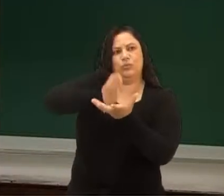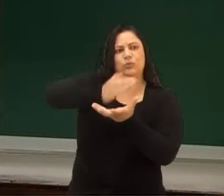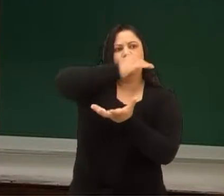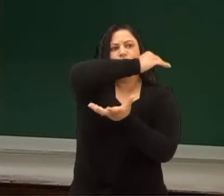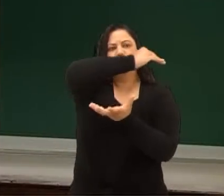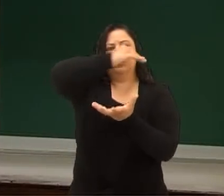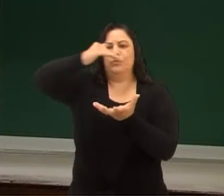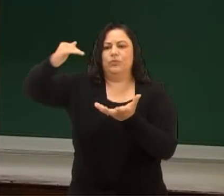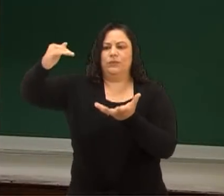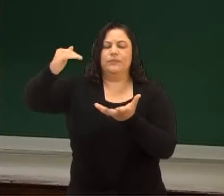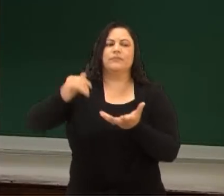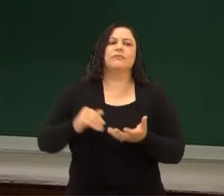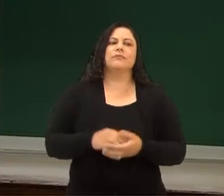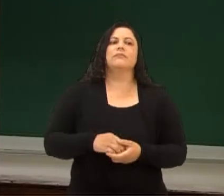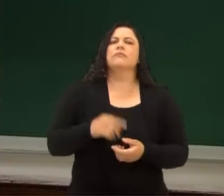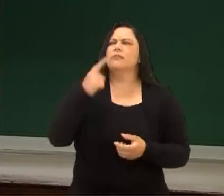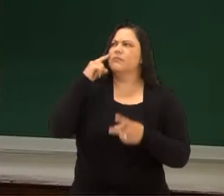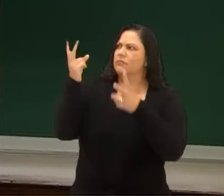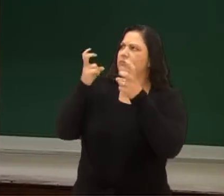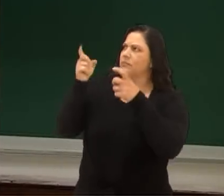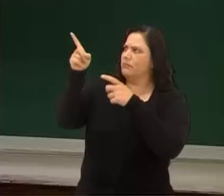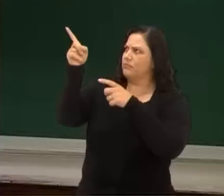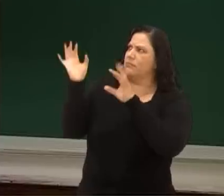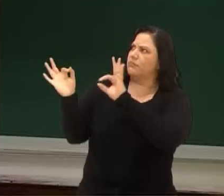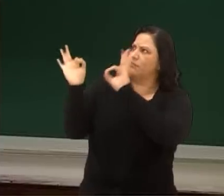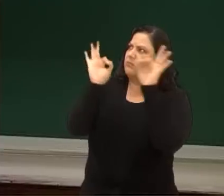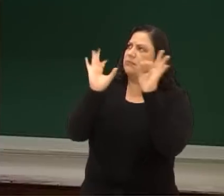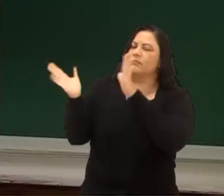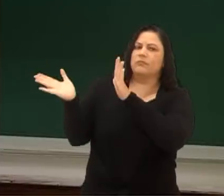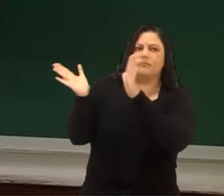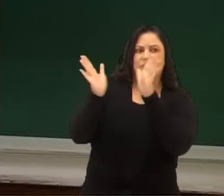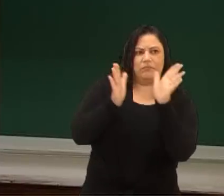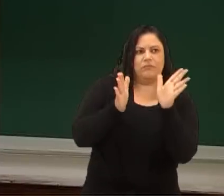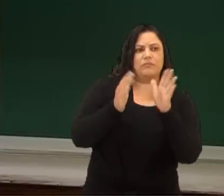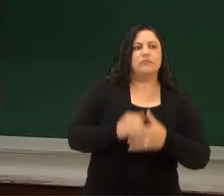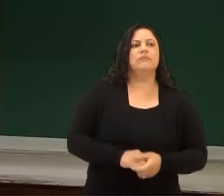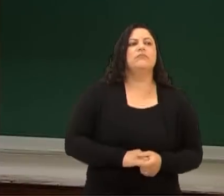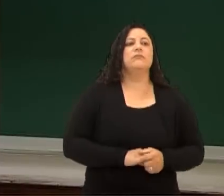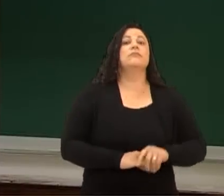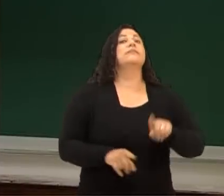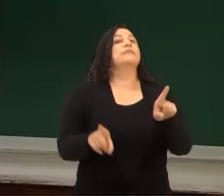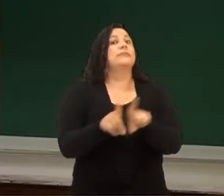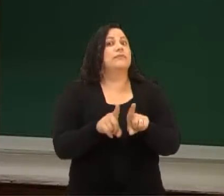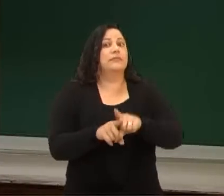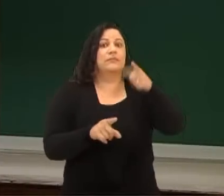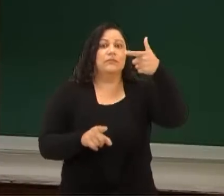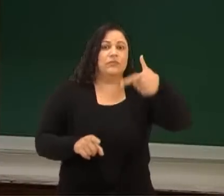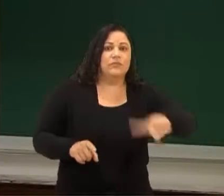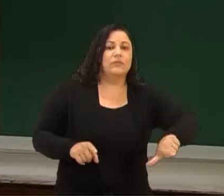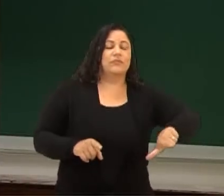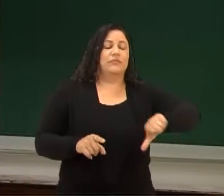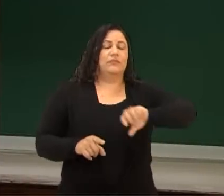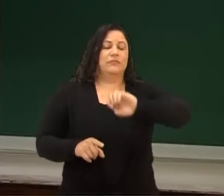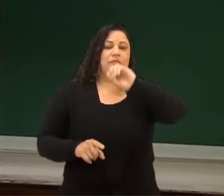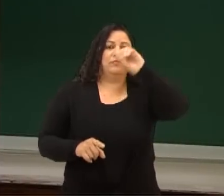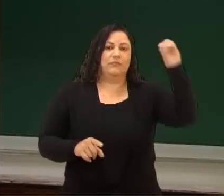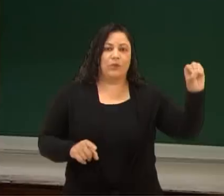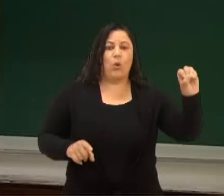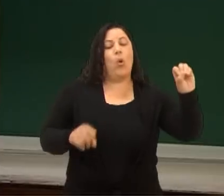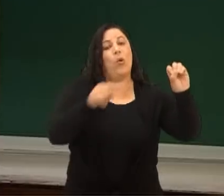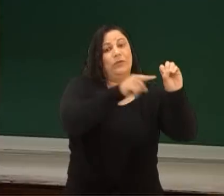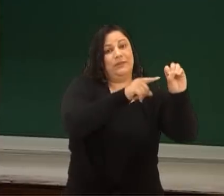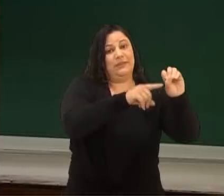ó, o meridiano de Greenwich, ele divide a Terra em hemisfério, de novo hemisfério ocidental e